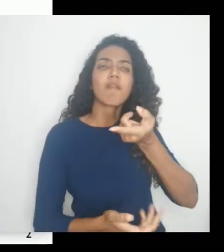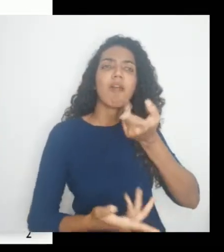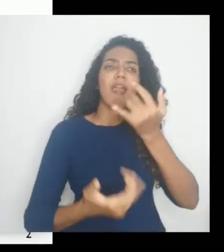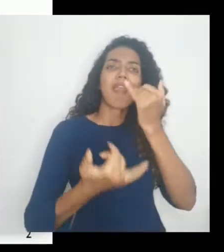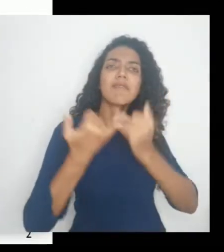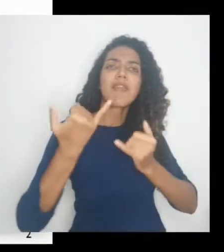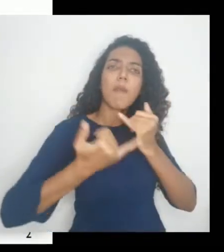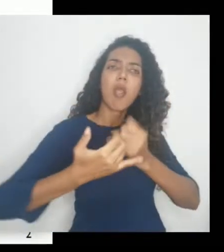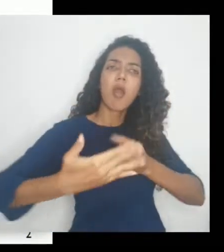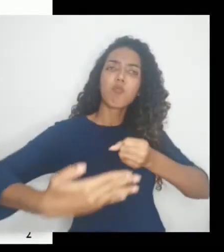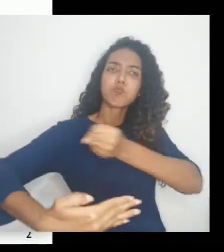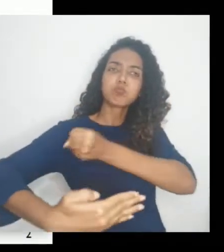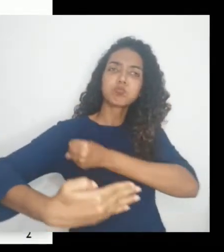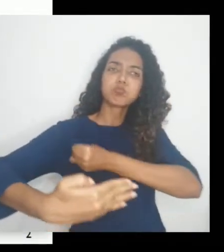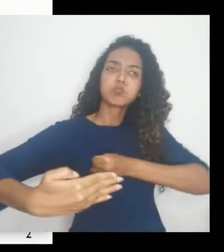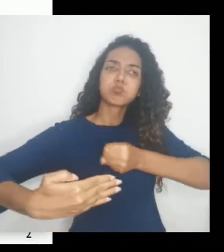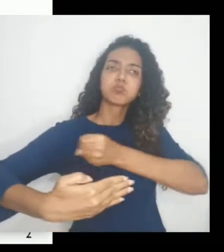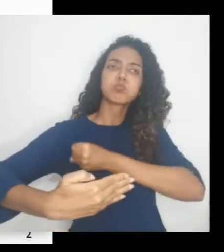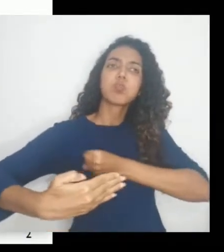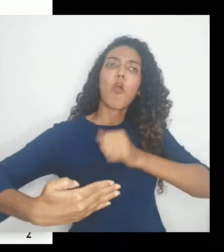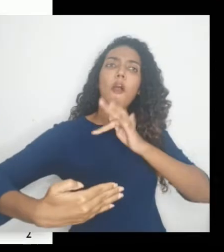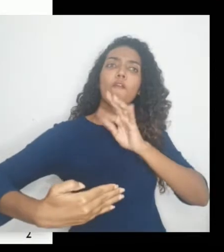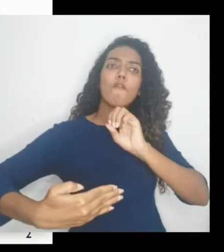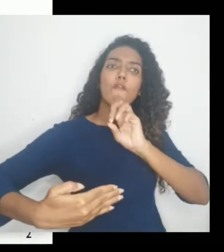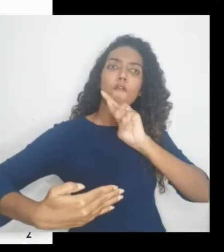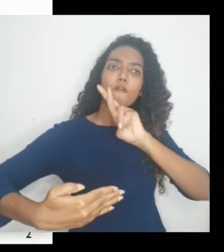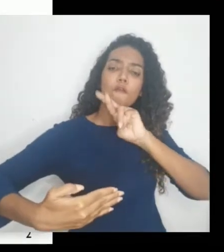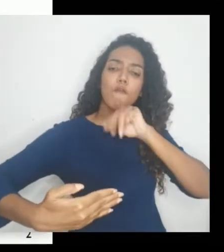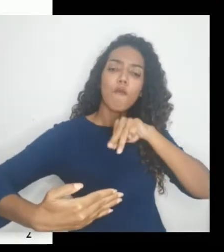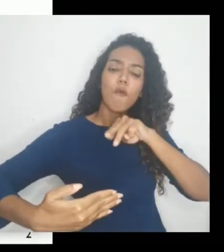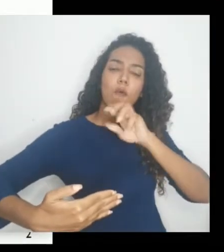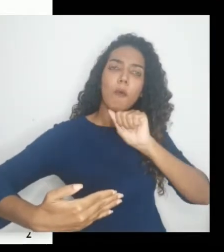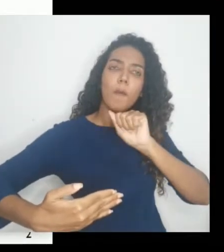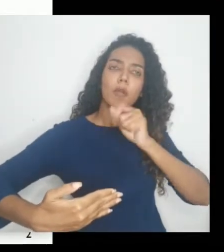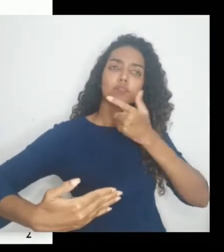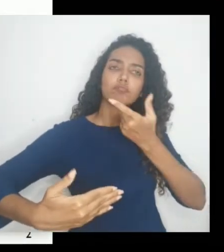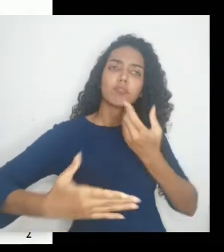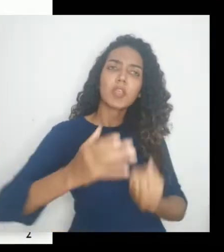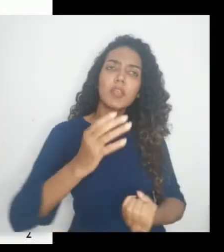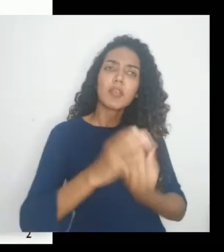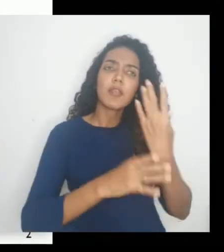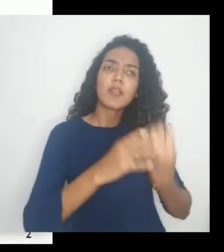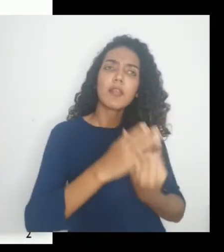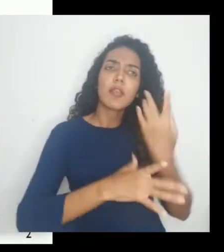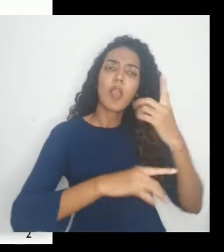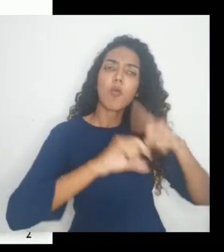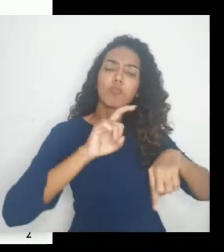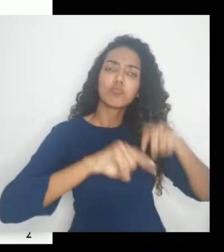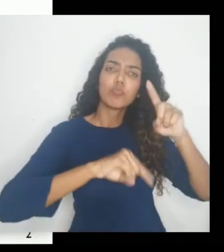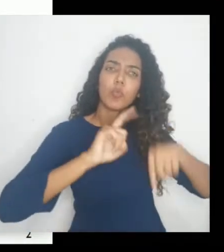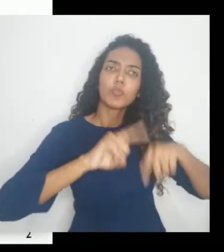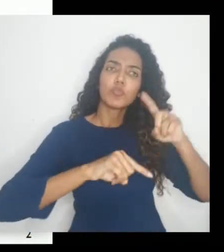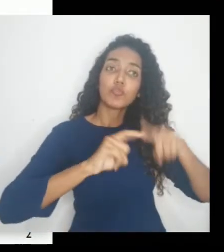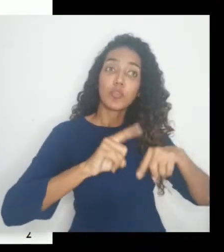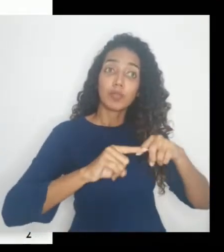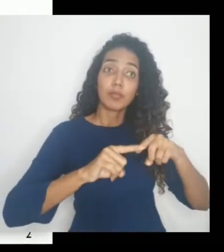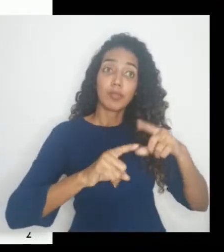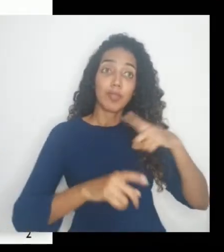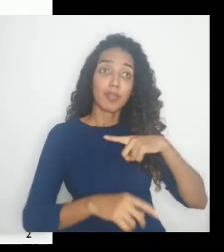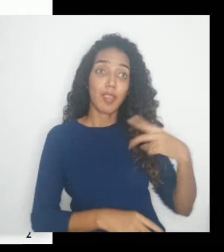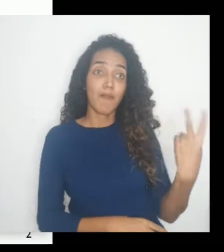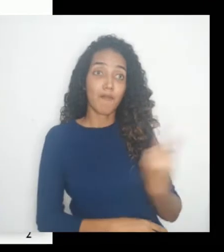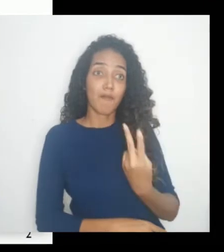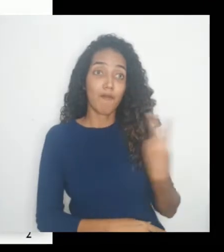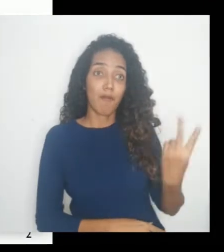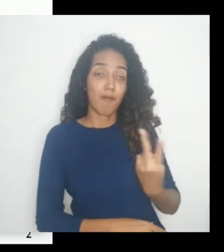forma que dá origem às instâncias, aos objetos em si, quando os objetos apresentam valor aos seus